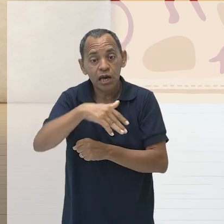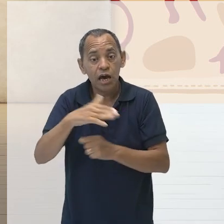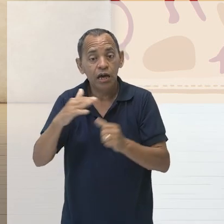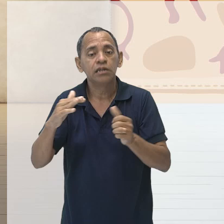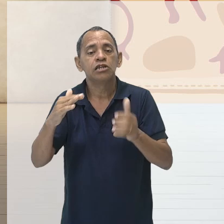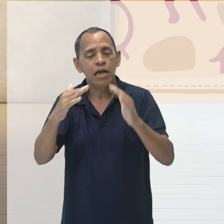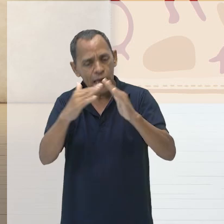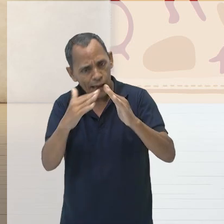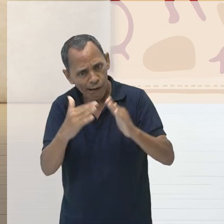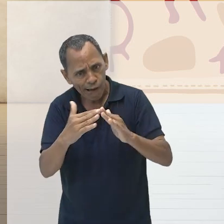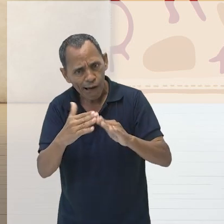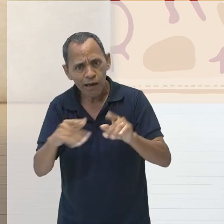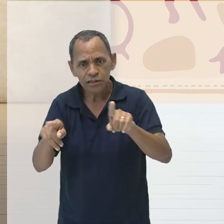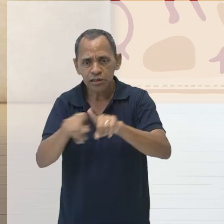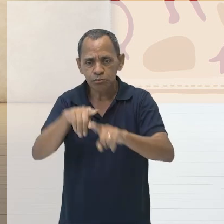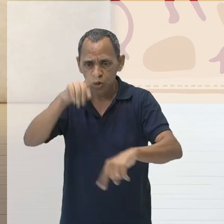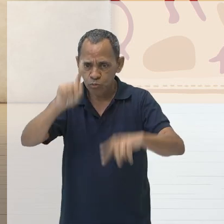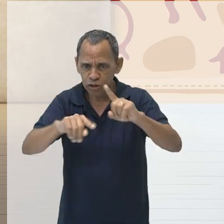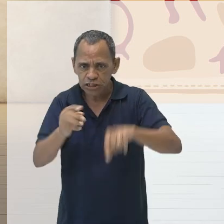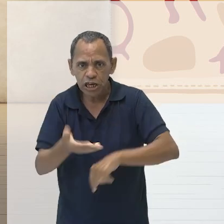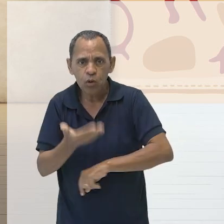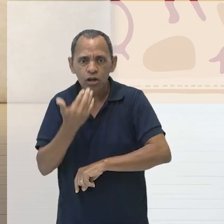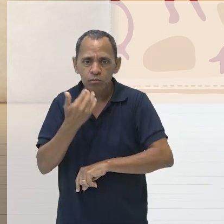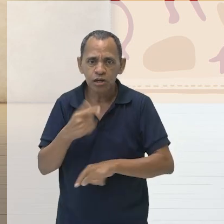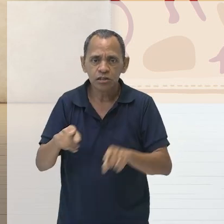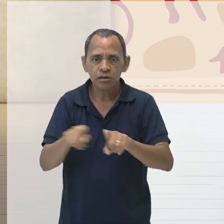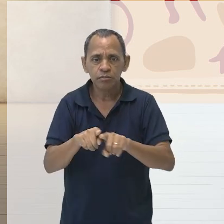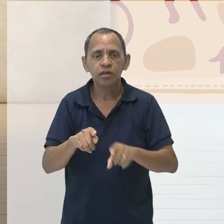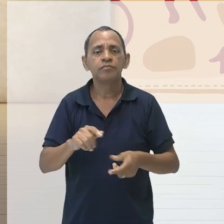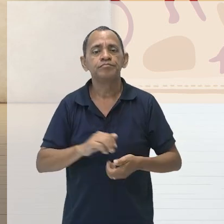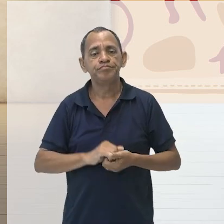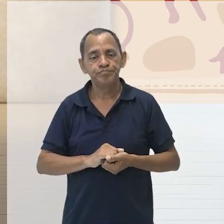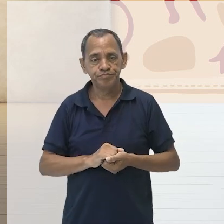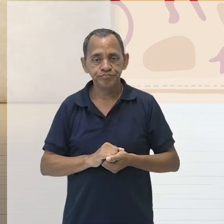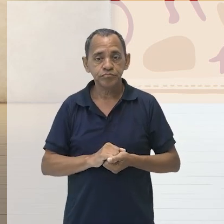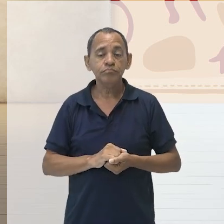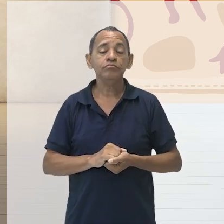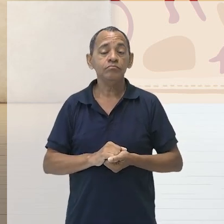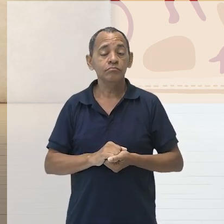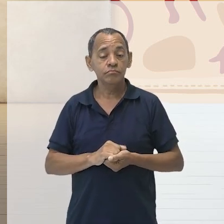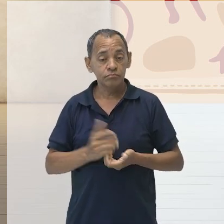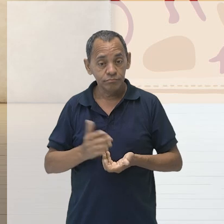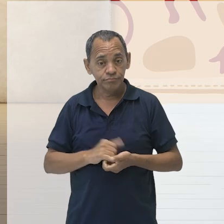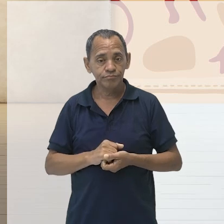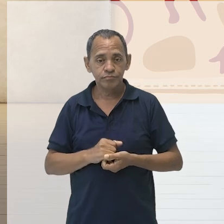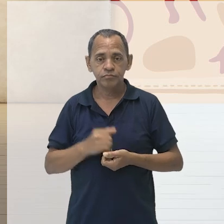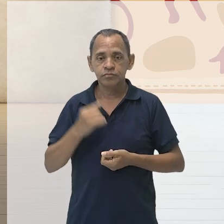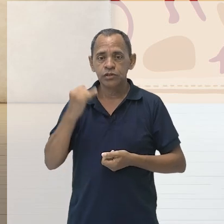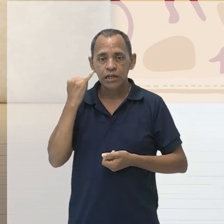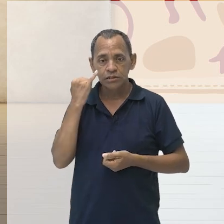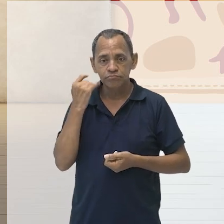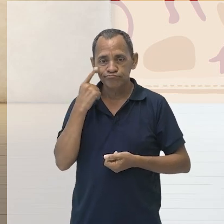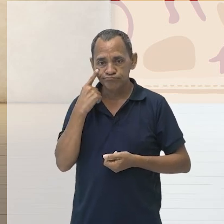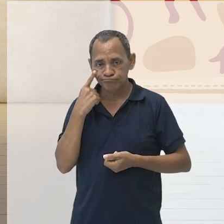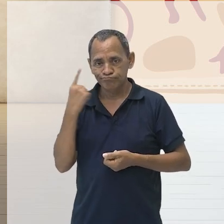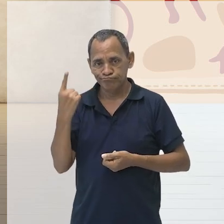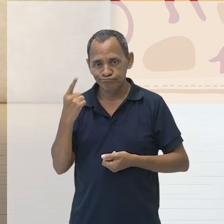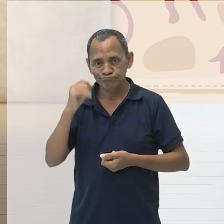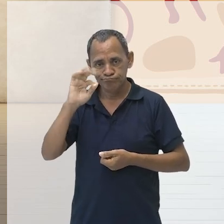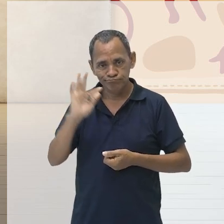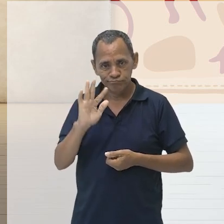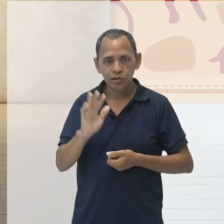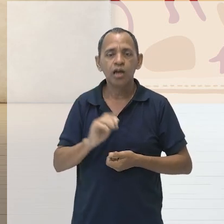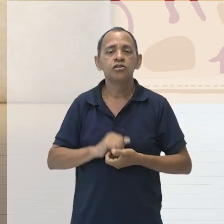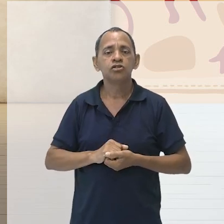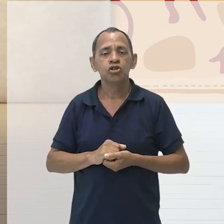recursos. Então, nessa imagem, nesse quadro, vocês conseguem perceber aí a luta dos homens primitivos contra